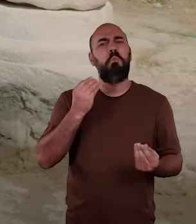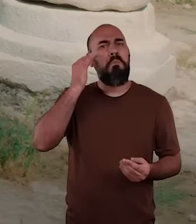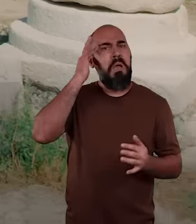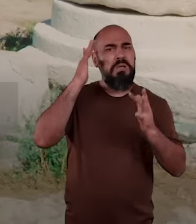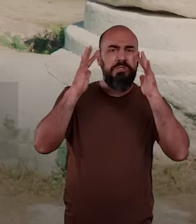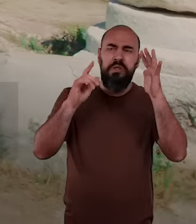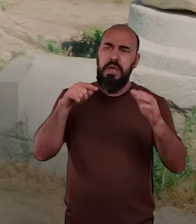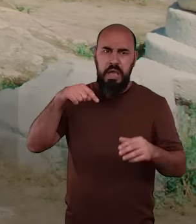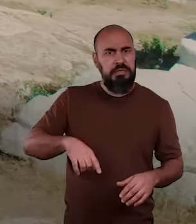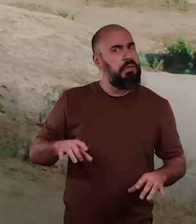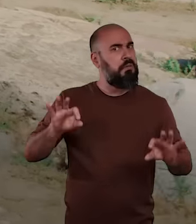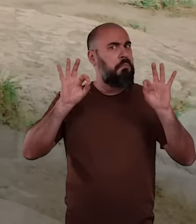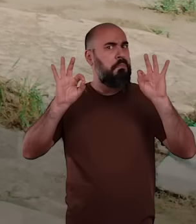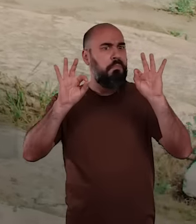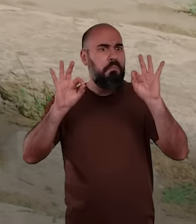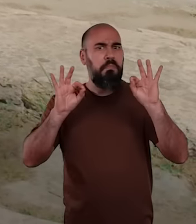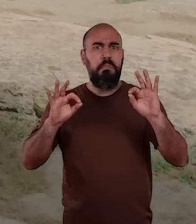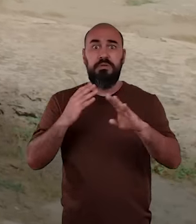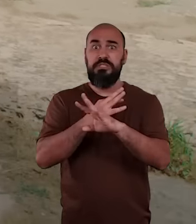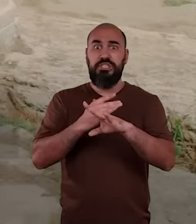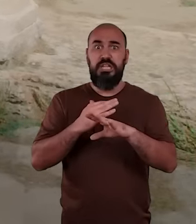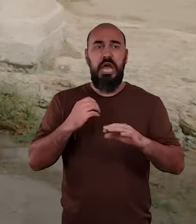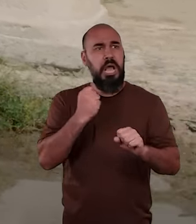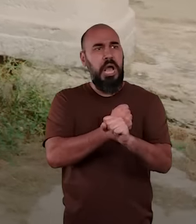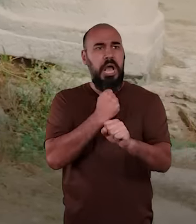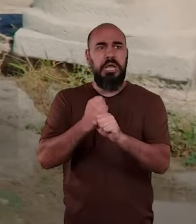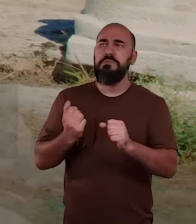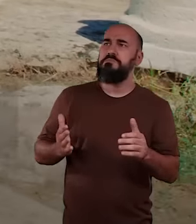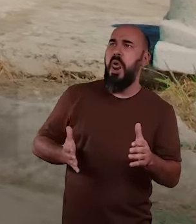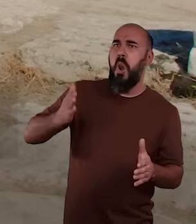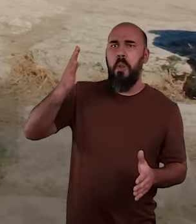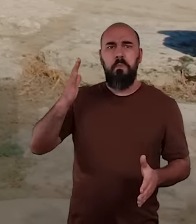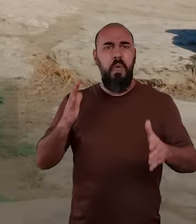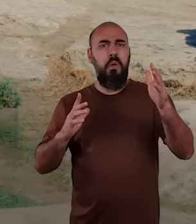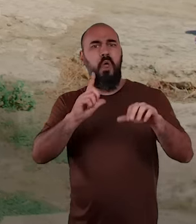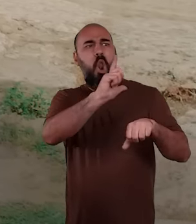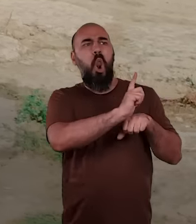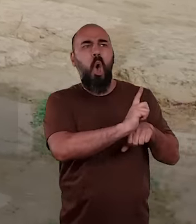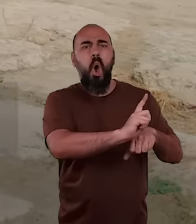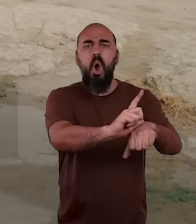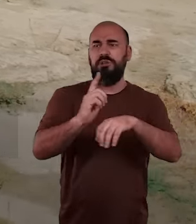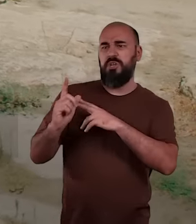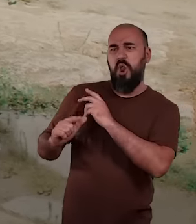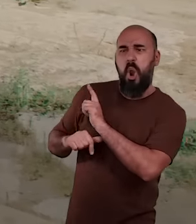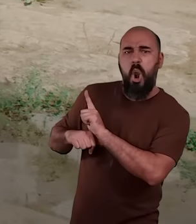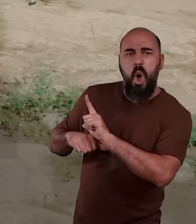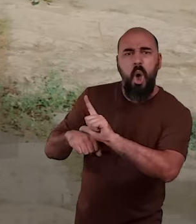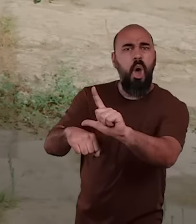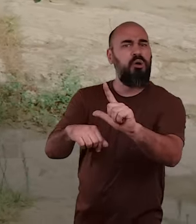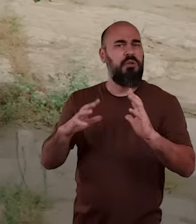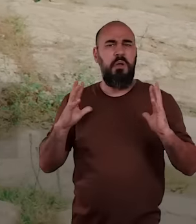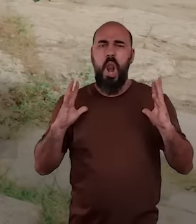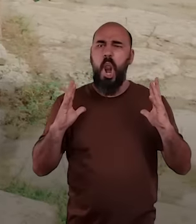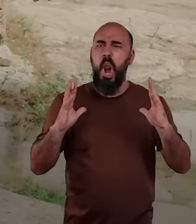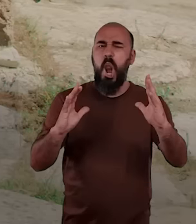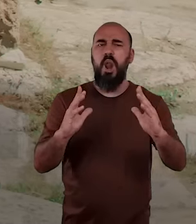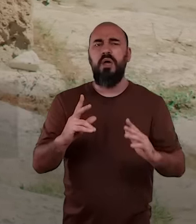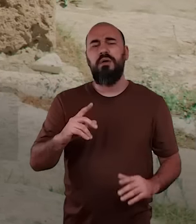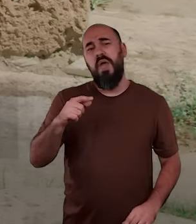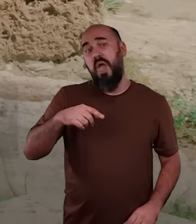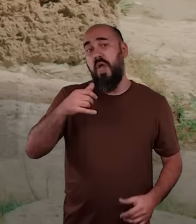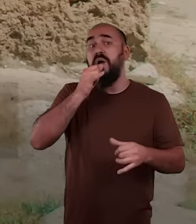aqui era suntuoso na época que a cidade estava no seu apogeu. Lojas de um lado, lojas do outro. Como eu já fiz referência em outros